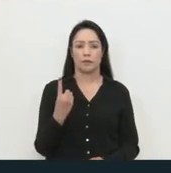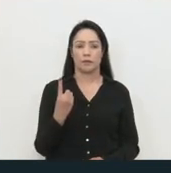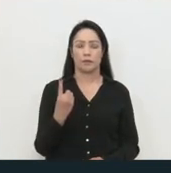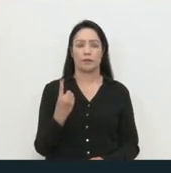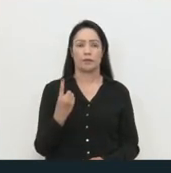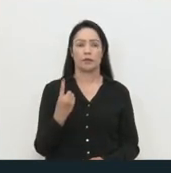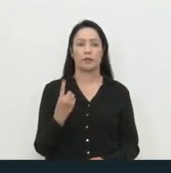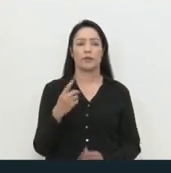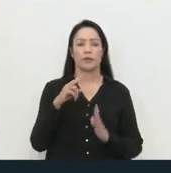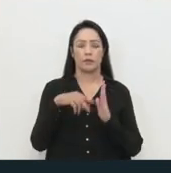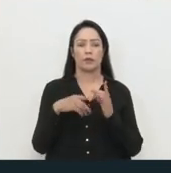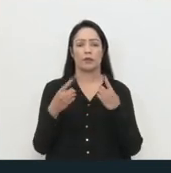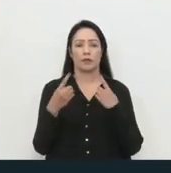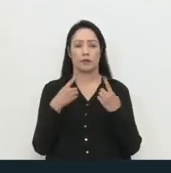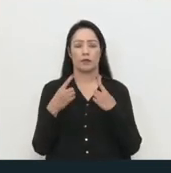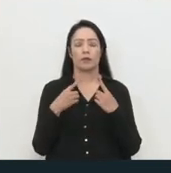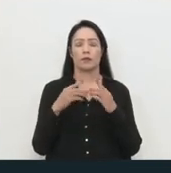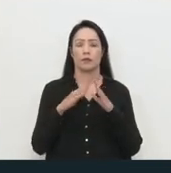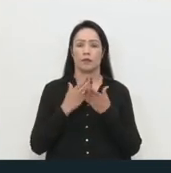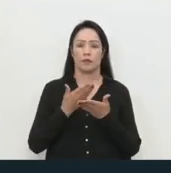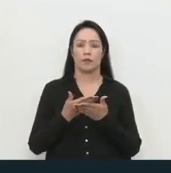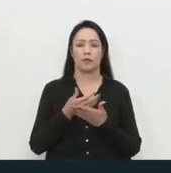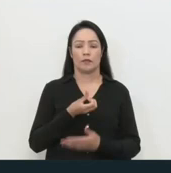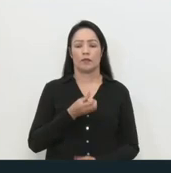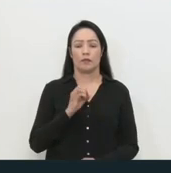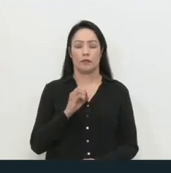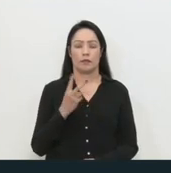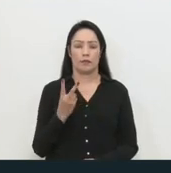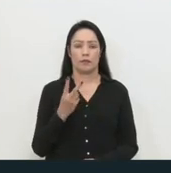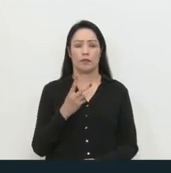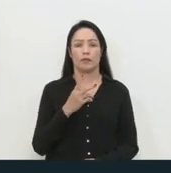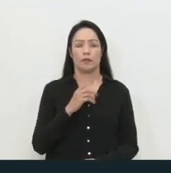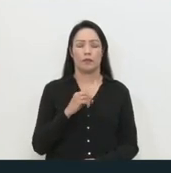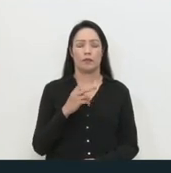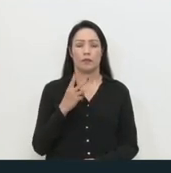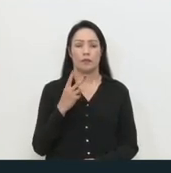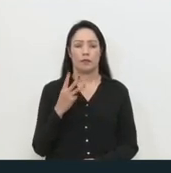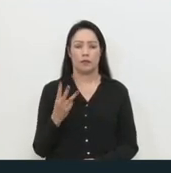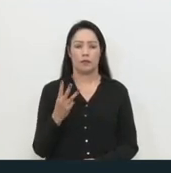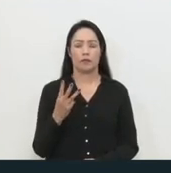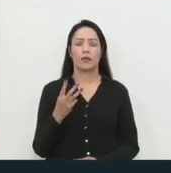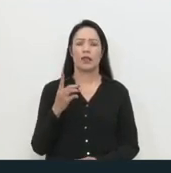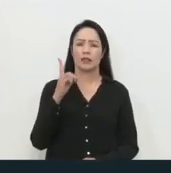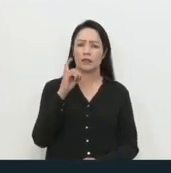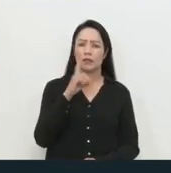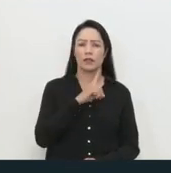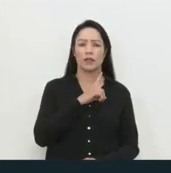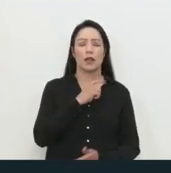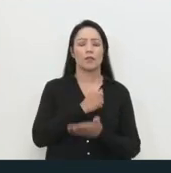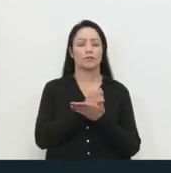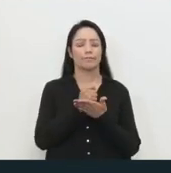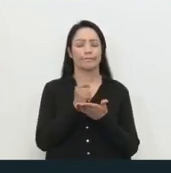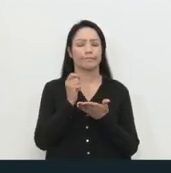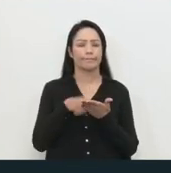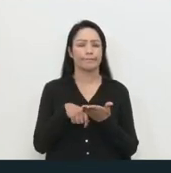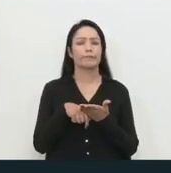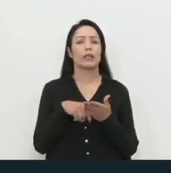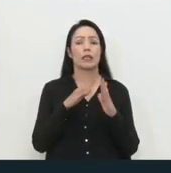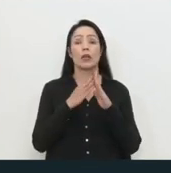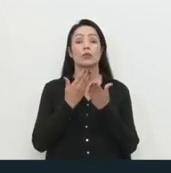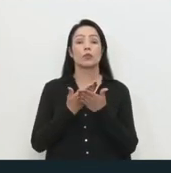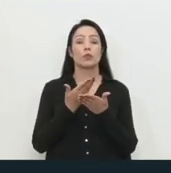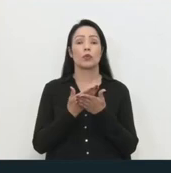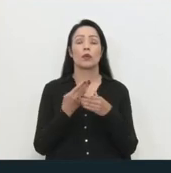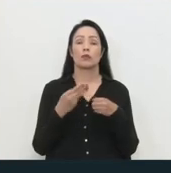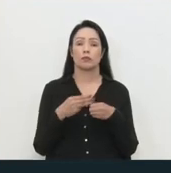leitura discussão e votação do requerimento 602/2023 informações sobre a dificuldade de realizar matrícula nas escolas da rede municipal da cidade